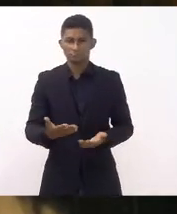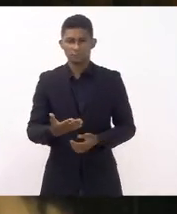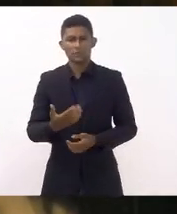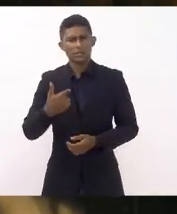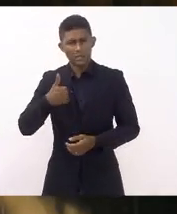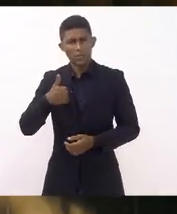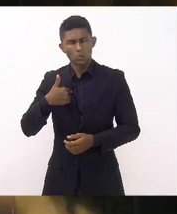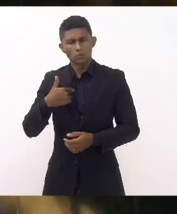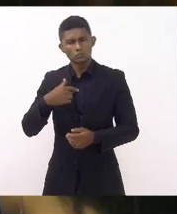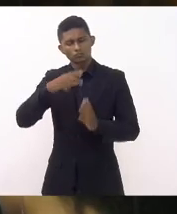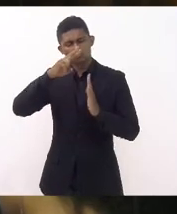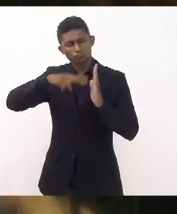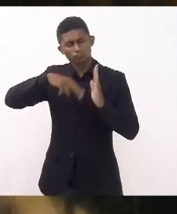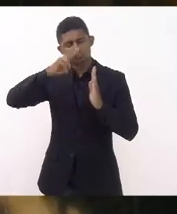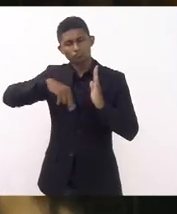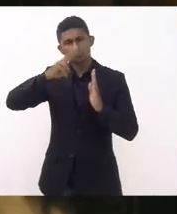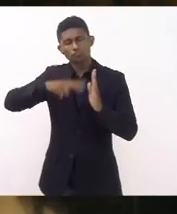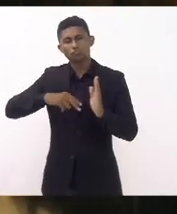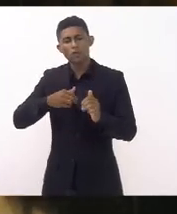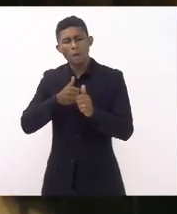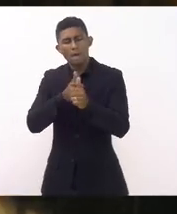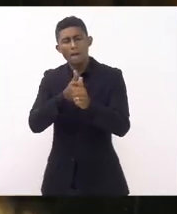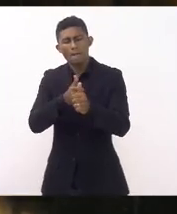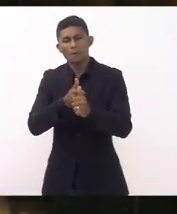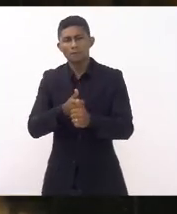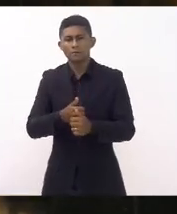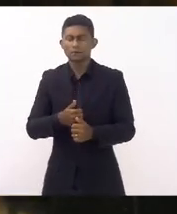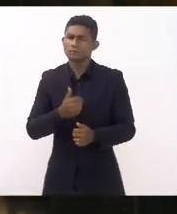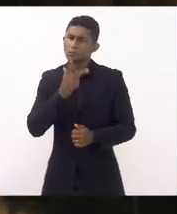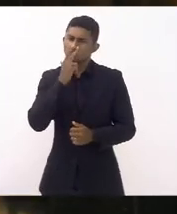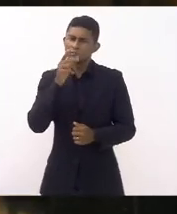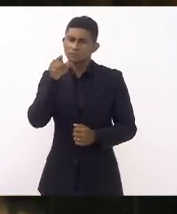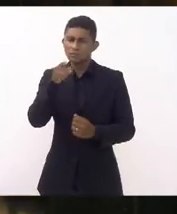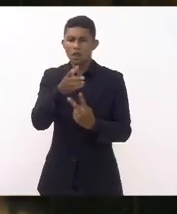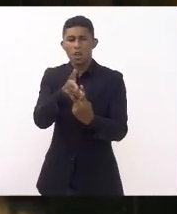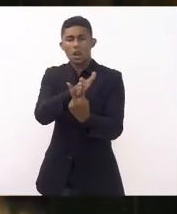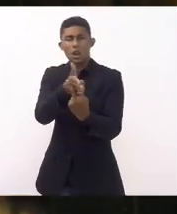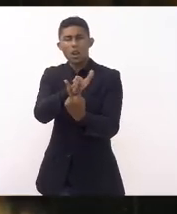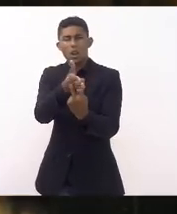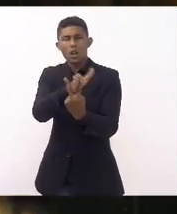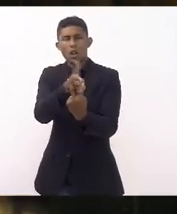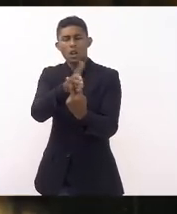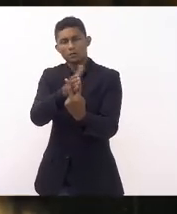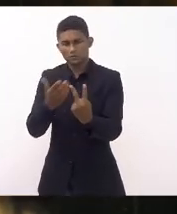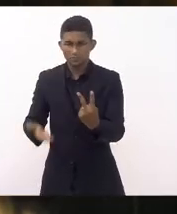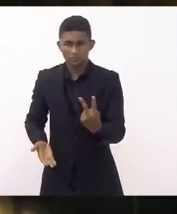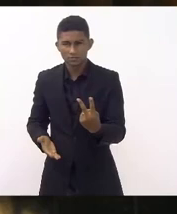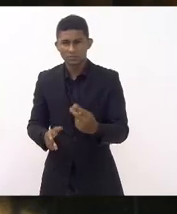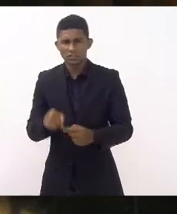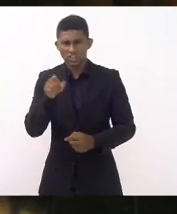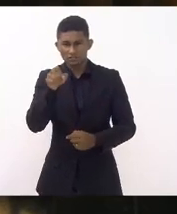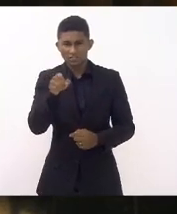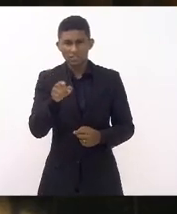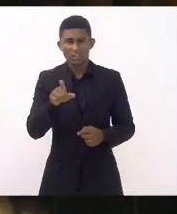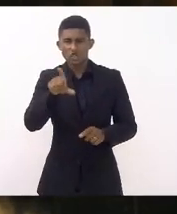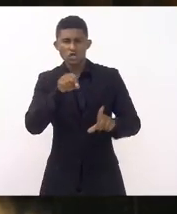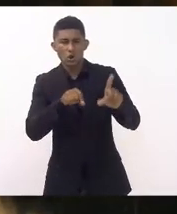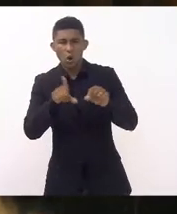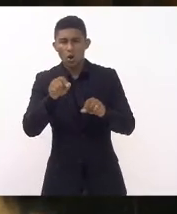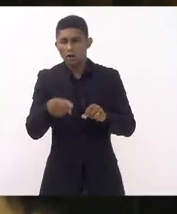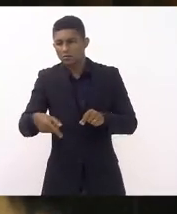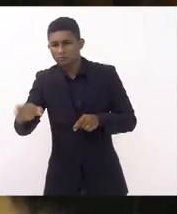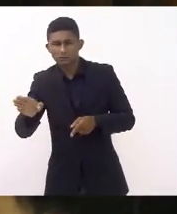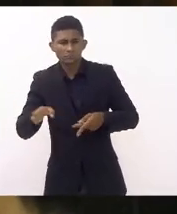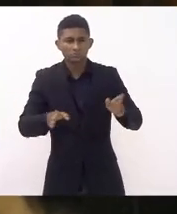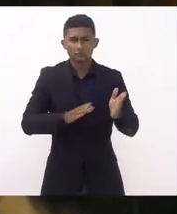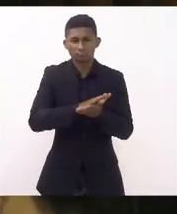nas matérias, a pessoa que fica em cima do muro, a pessoa que não tem um lado, a pessoa que